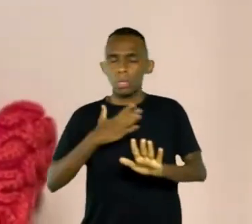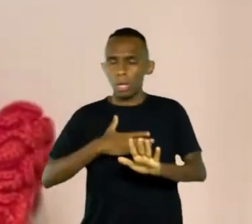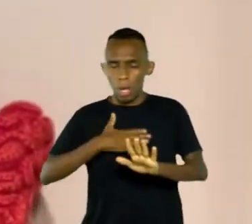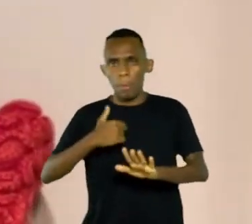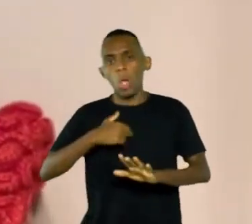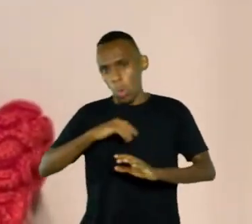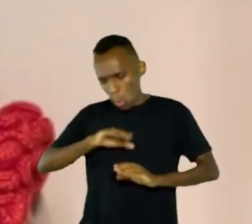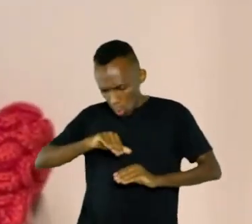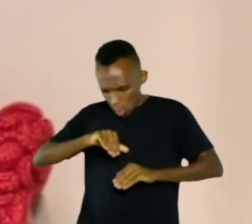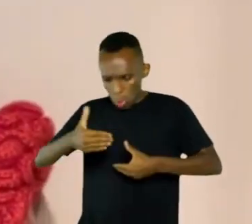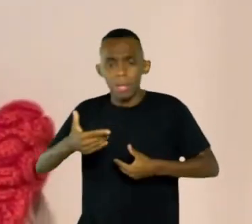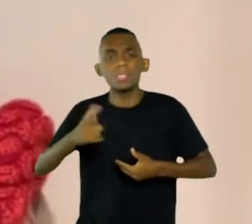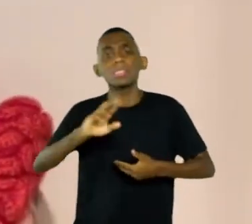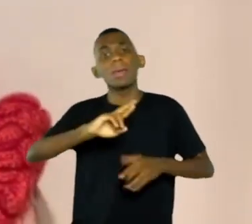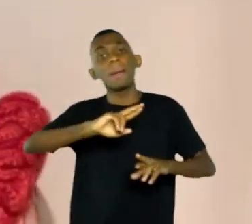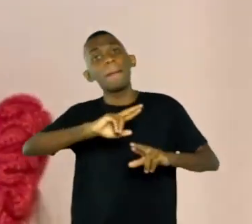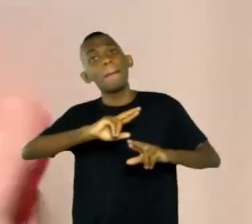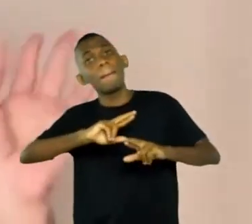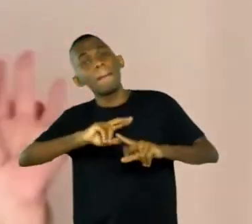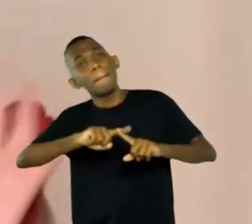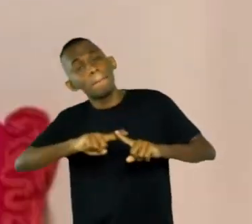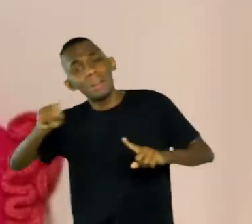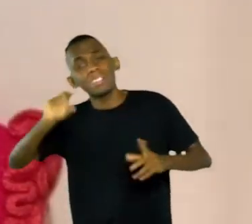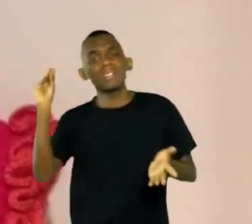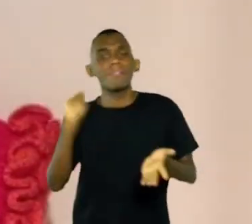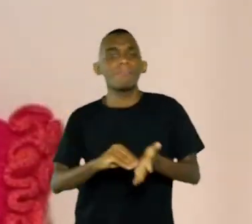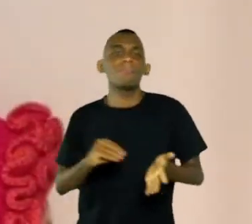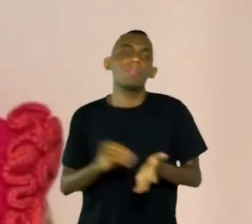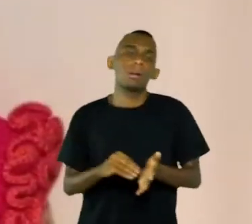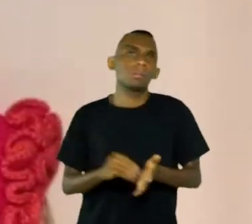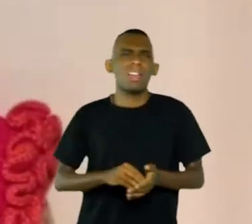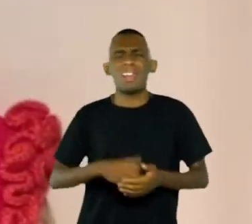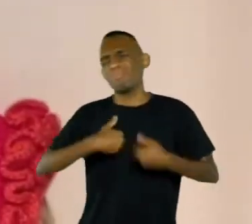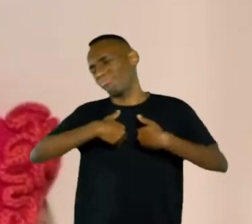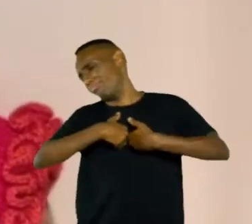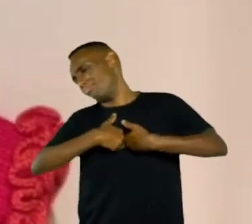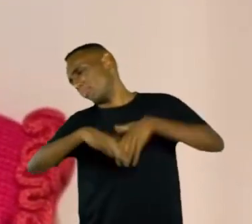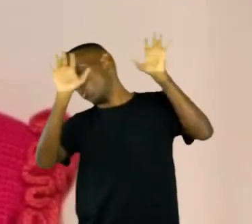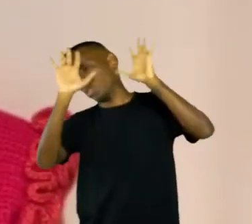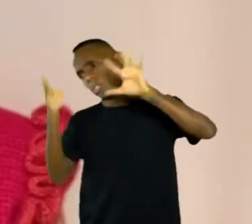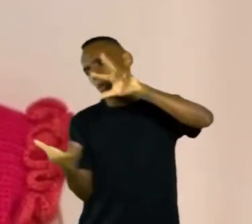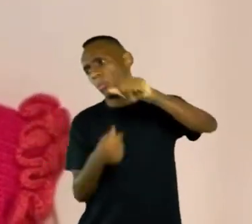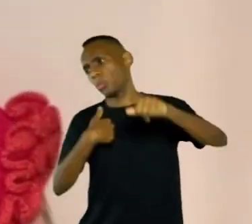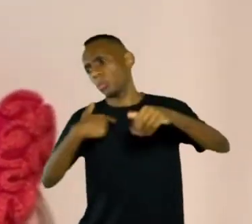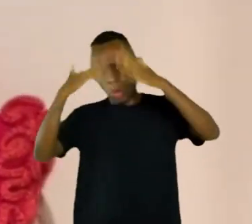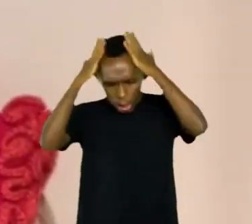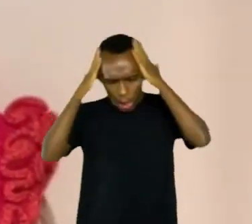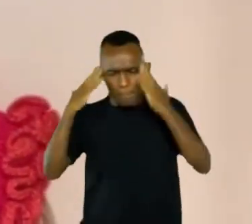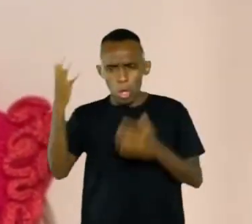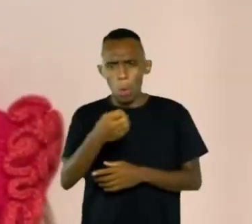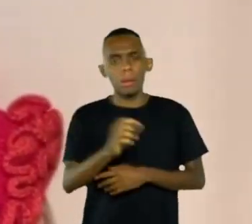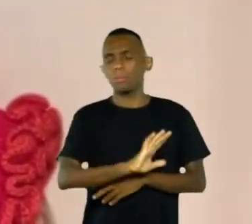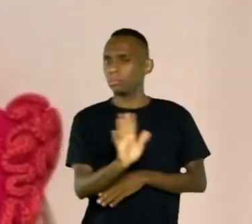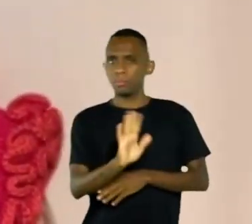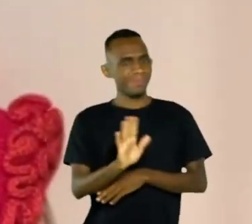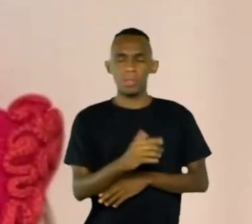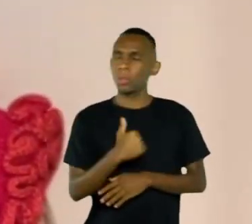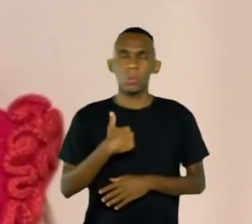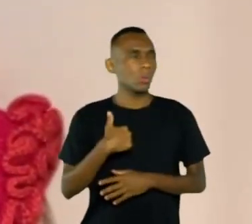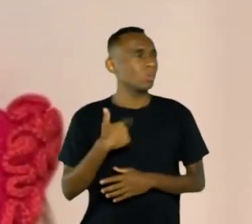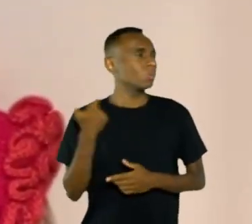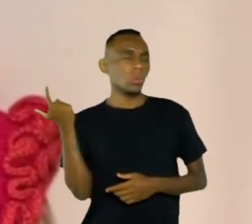seja, eu não acho que eu seria essa pessoa que fala assim, foda-se o mundo, vou deixar o cabelo branco. Não, não tem esse culhão todo,